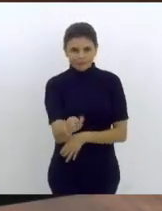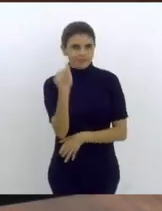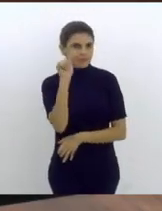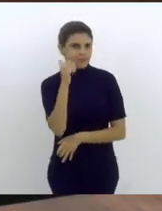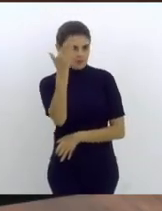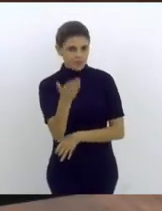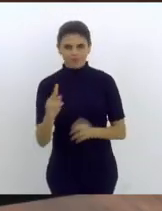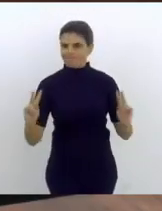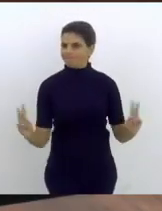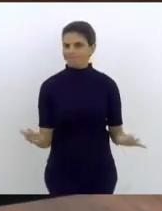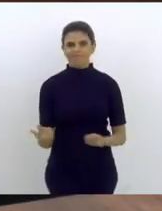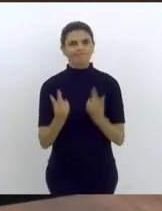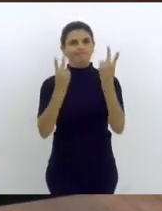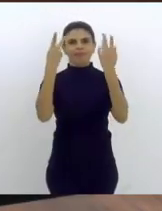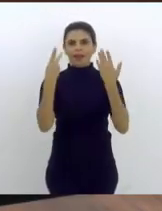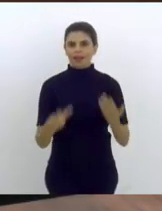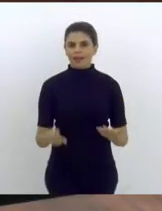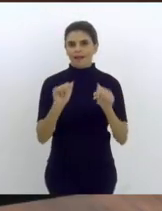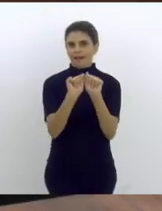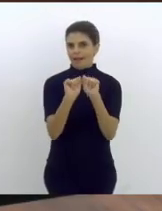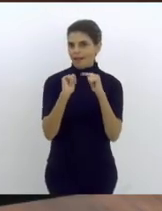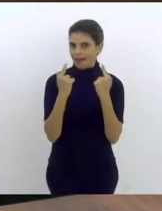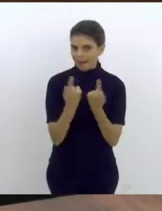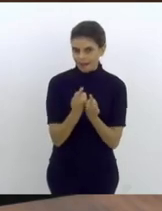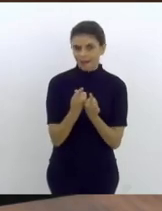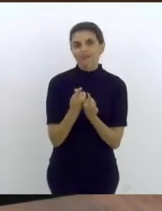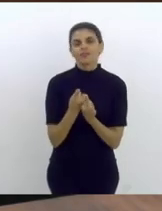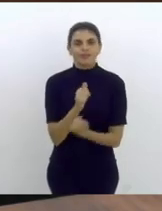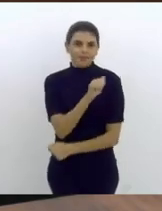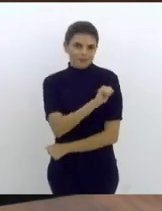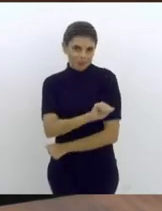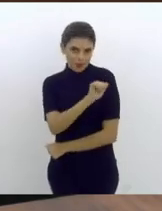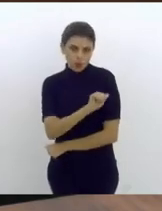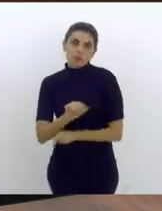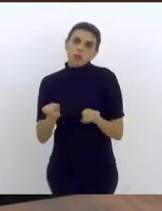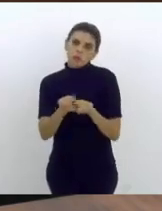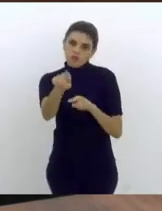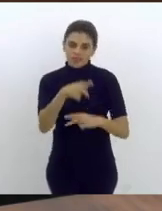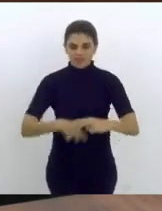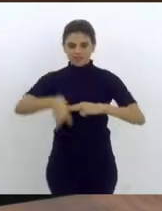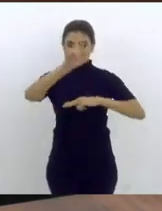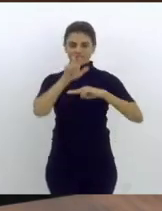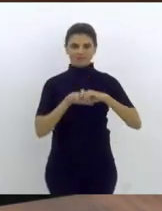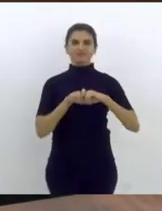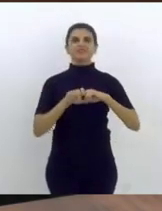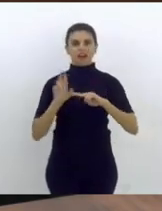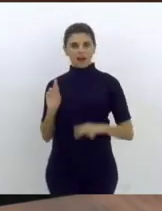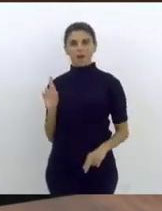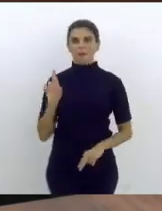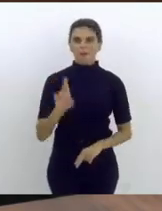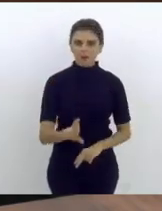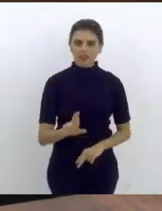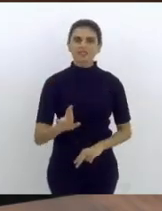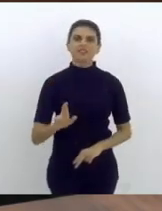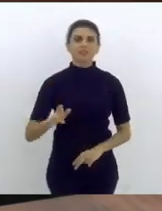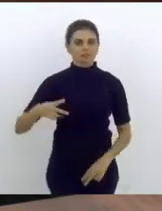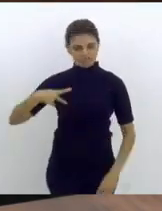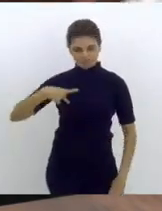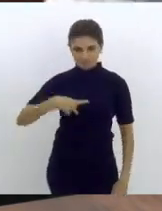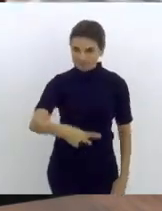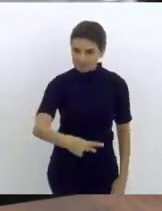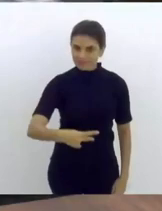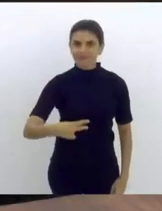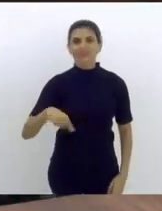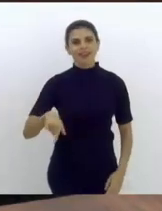a Assembleia Legislativa do Estado do Rio de Janeiro quanto quando senta nessa cadeira e faz aí Preside